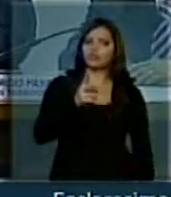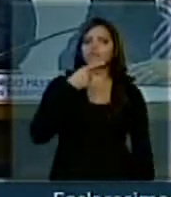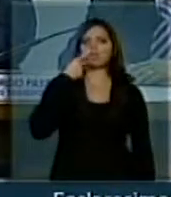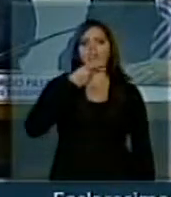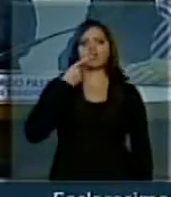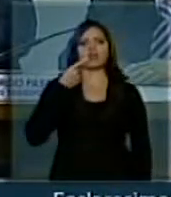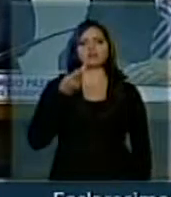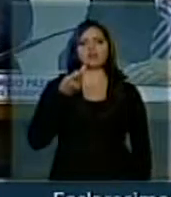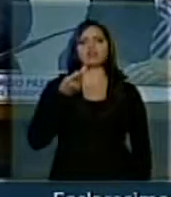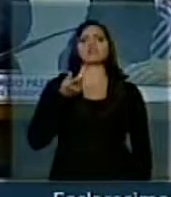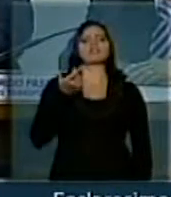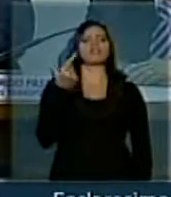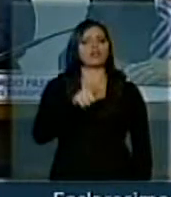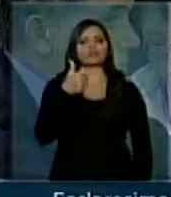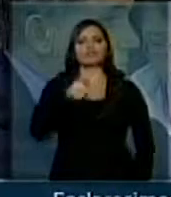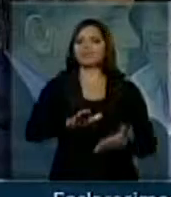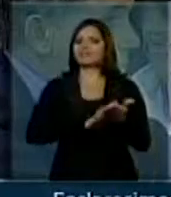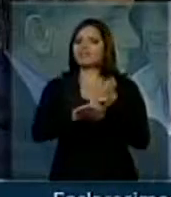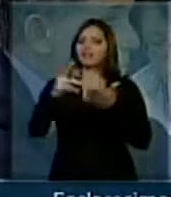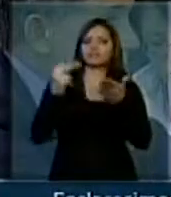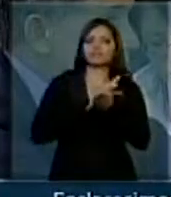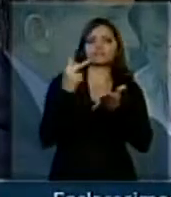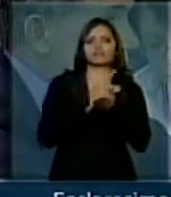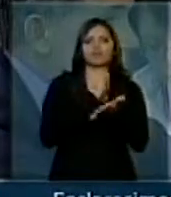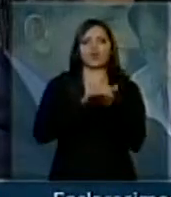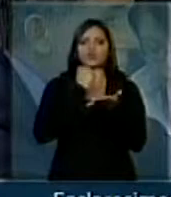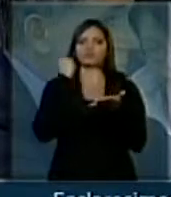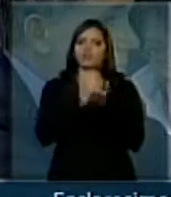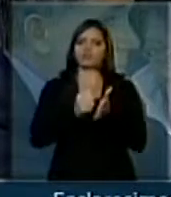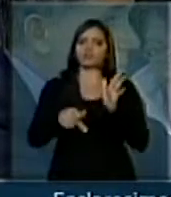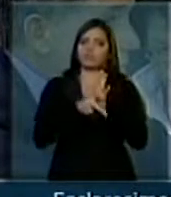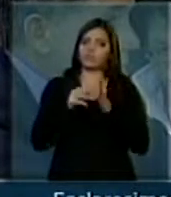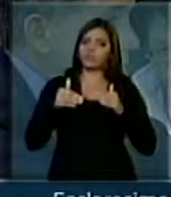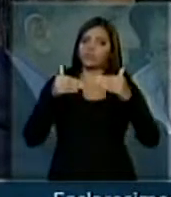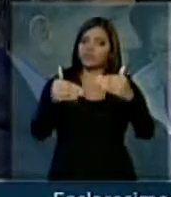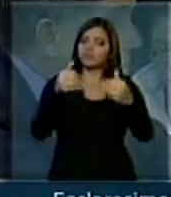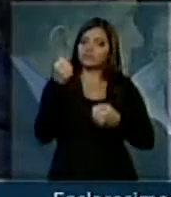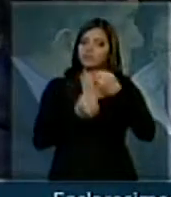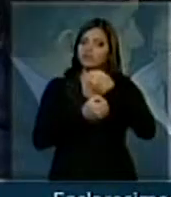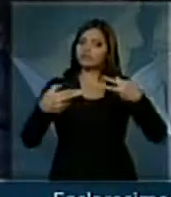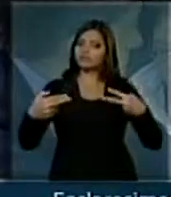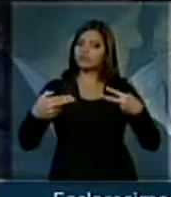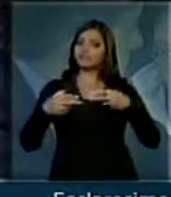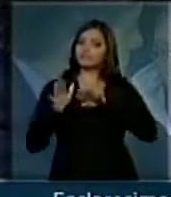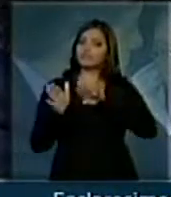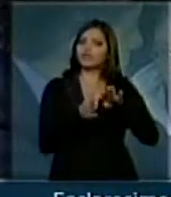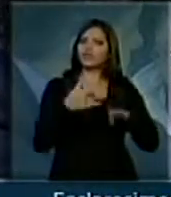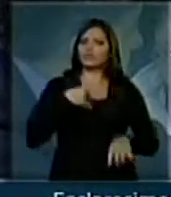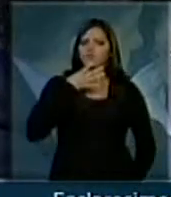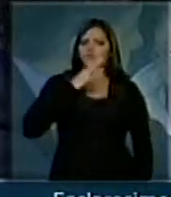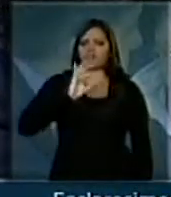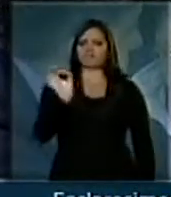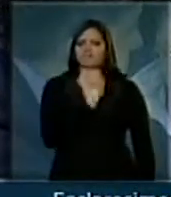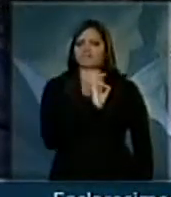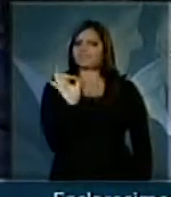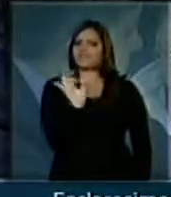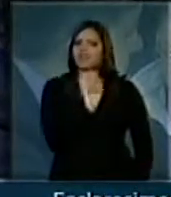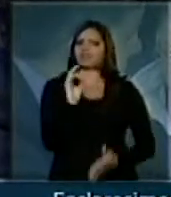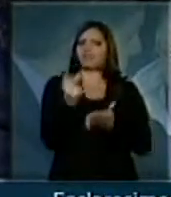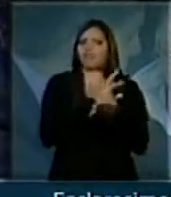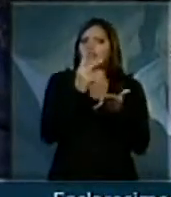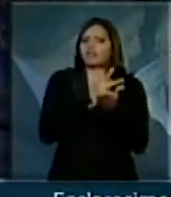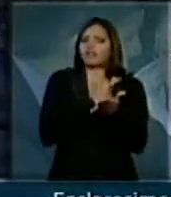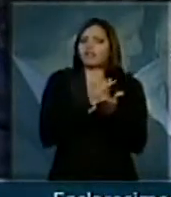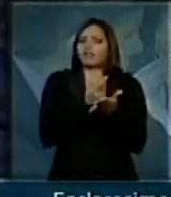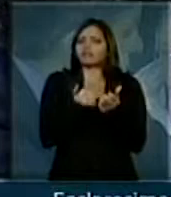portanto, irregularidades nos contratos firmados no Ministério dos Transportes. E por desconhecer essas irregularidades, que aqui